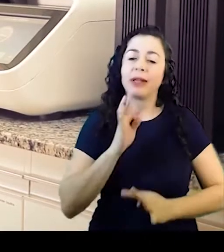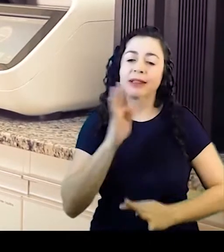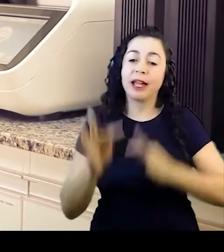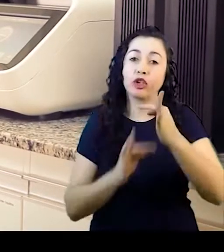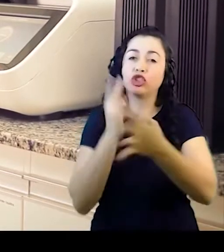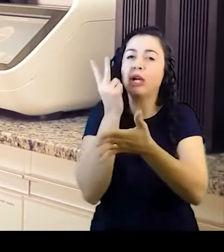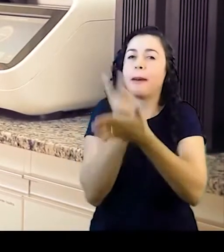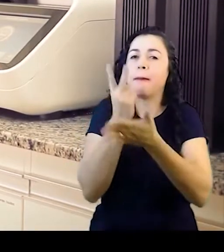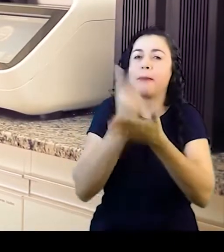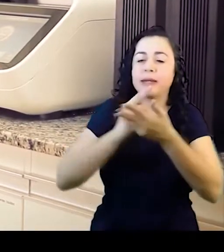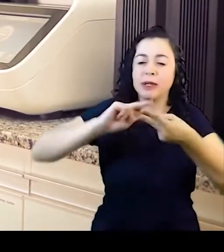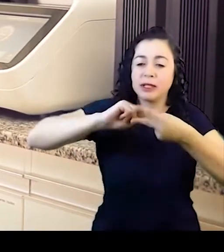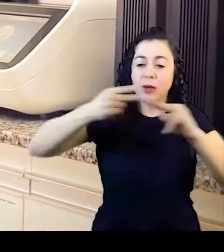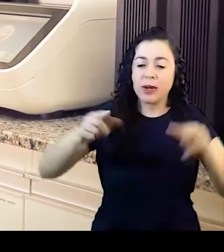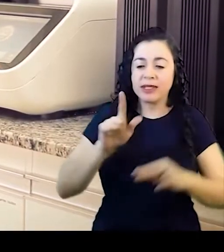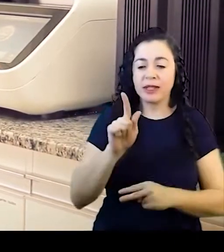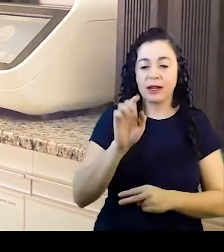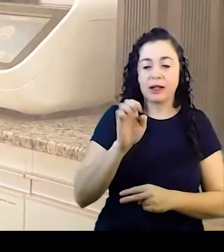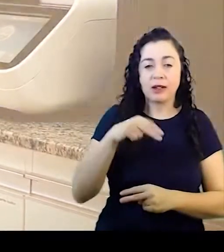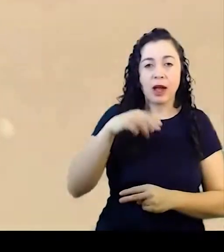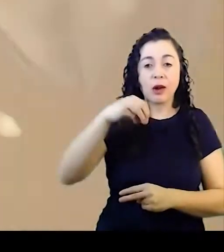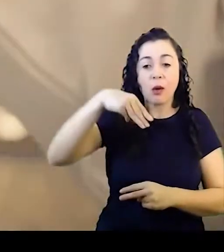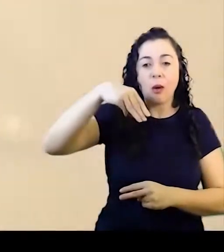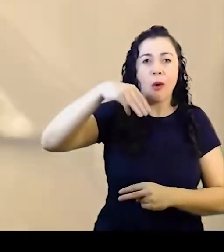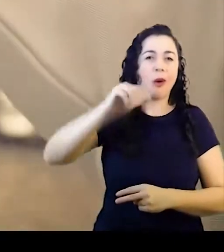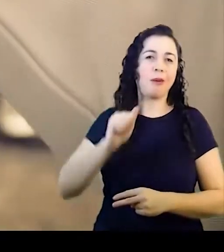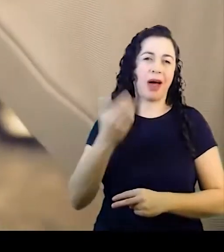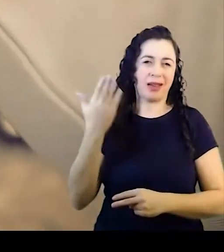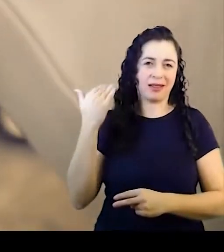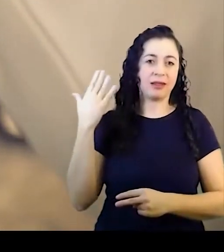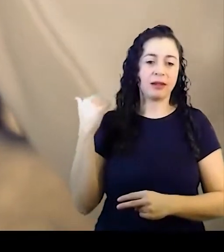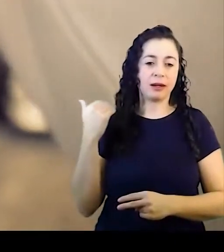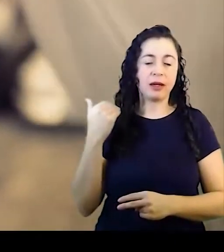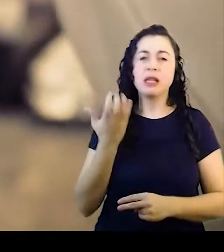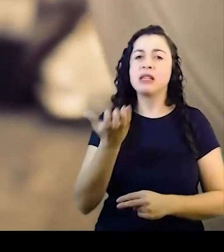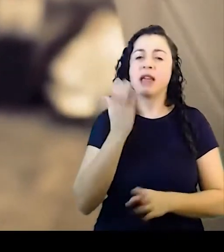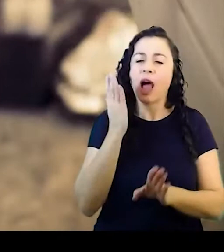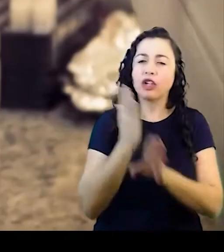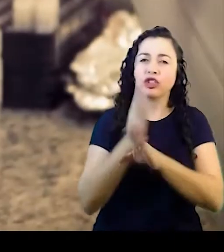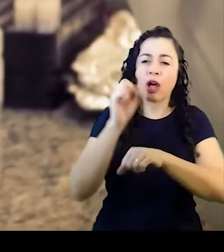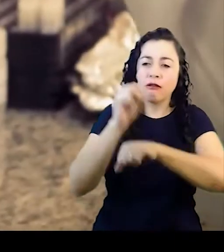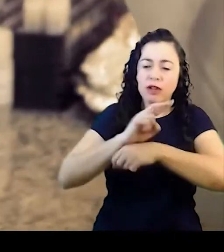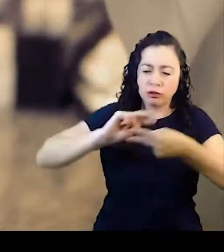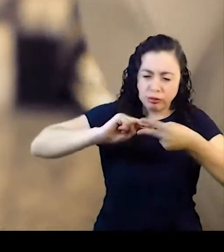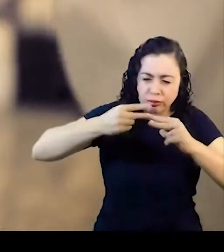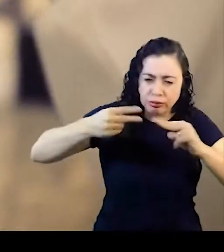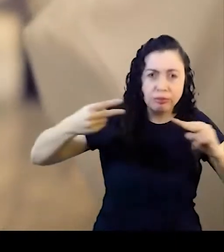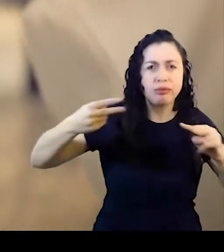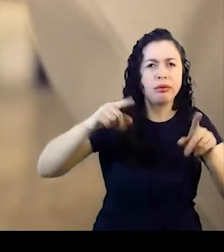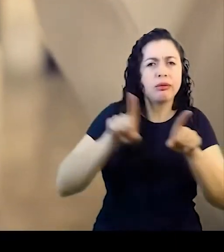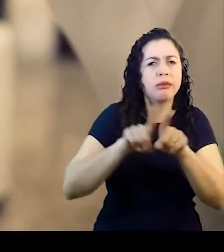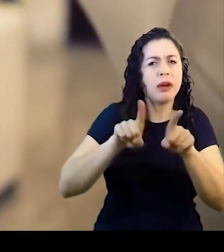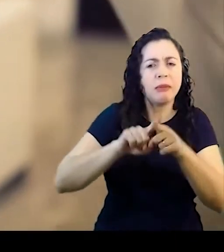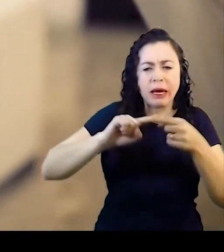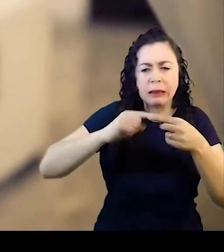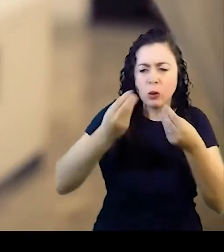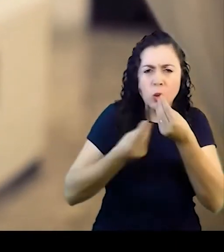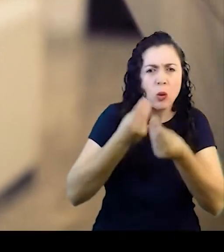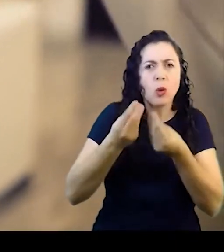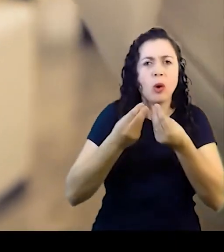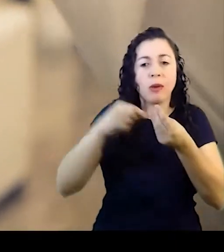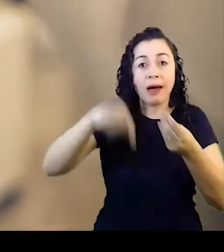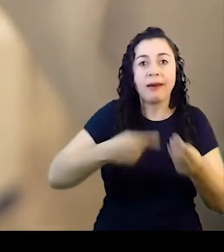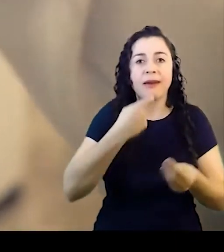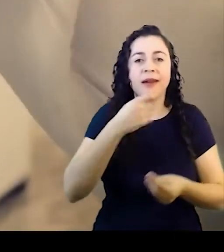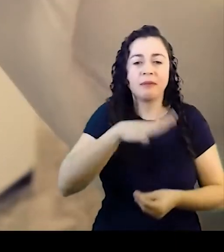utilizamos no sequenciamento dos primeiros genomas no Brasil, a fim de sequenciar os genomas dos vírus que estão circulando na cidade.